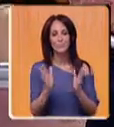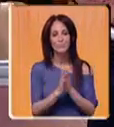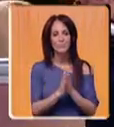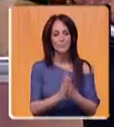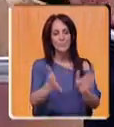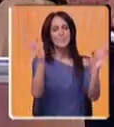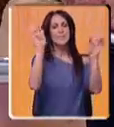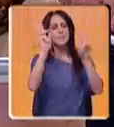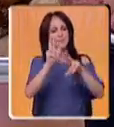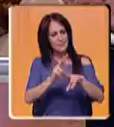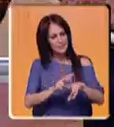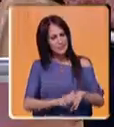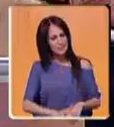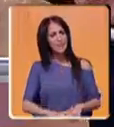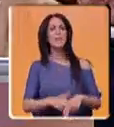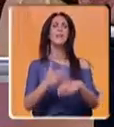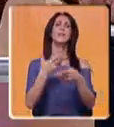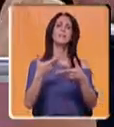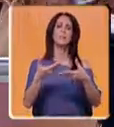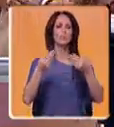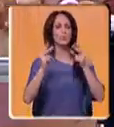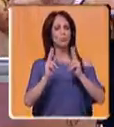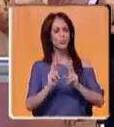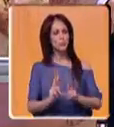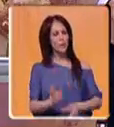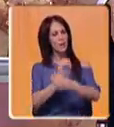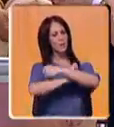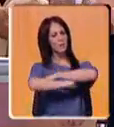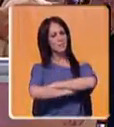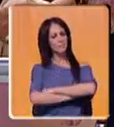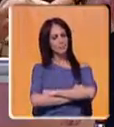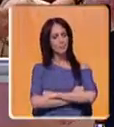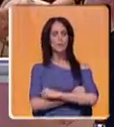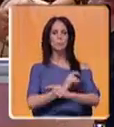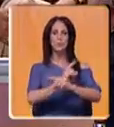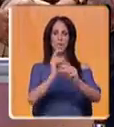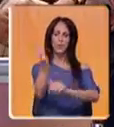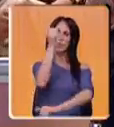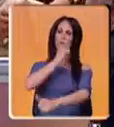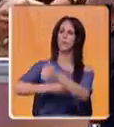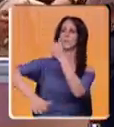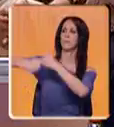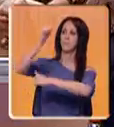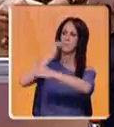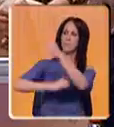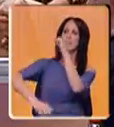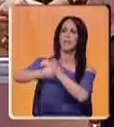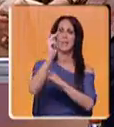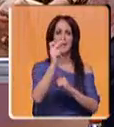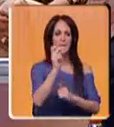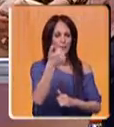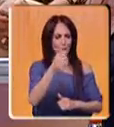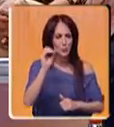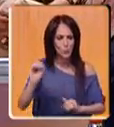sente-se confortavelmente, se é que não estava sentada no seu sofá, porque vamos recuar aos idos de 50.